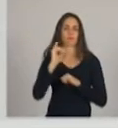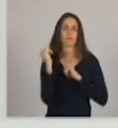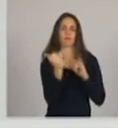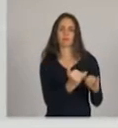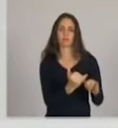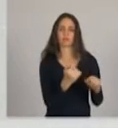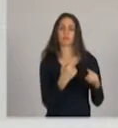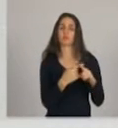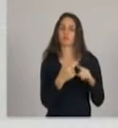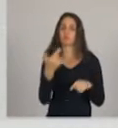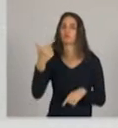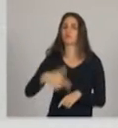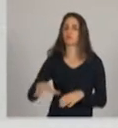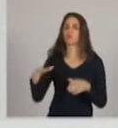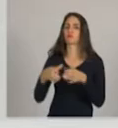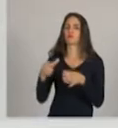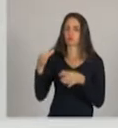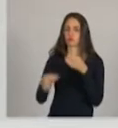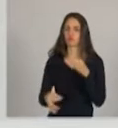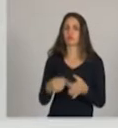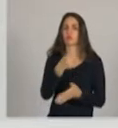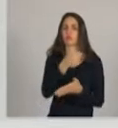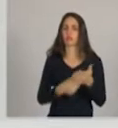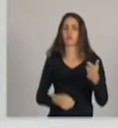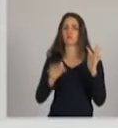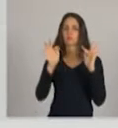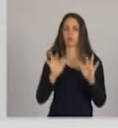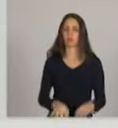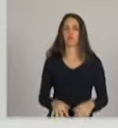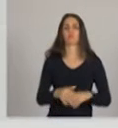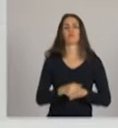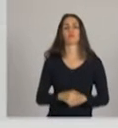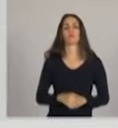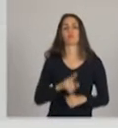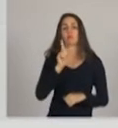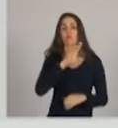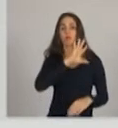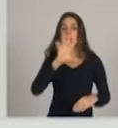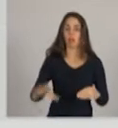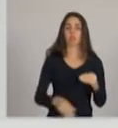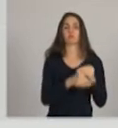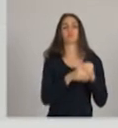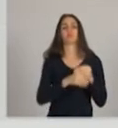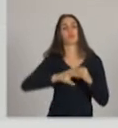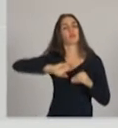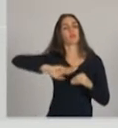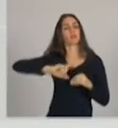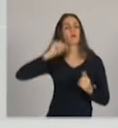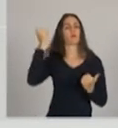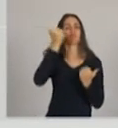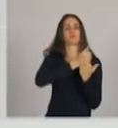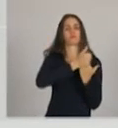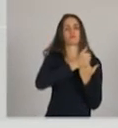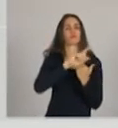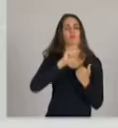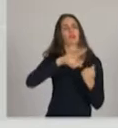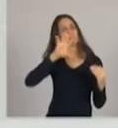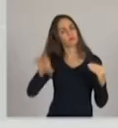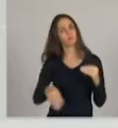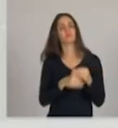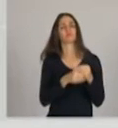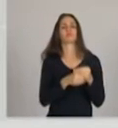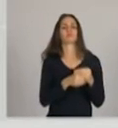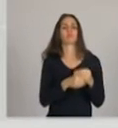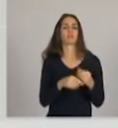precisaria passar novamente na Comissão de Justiça para a redação final. Ela é uma emenda aditiva, ela acrescenta um artigo,